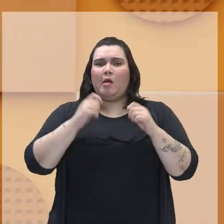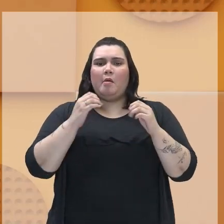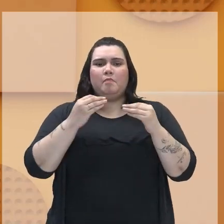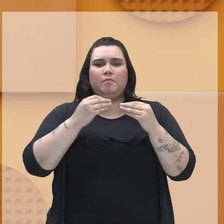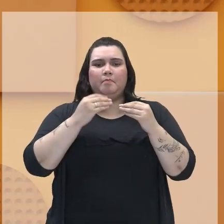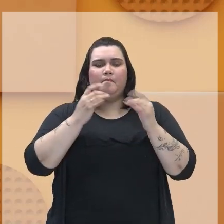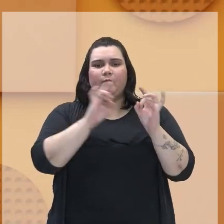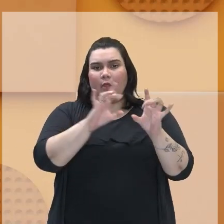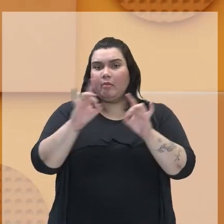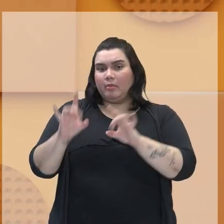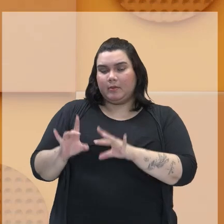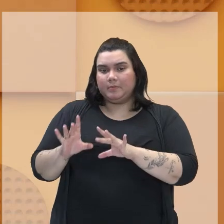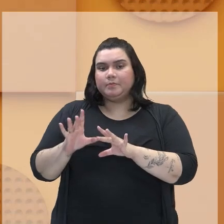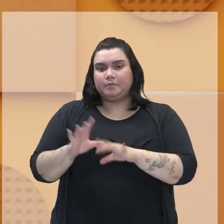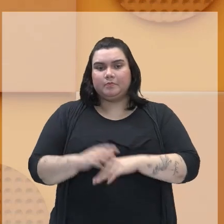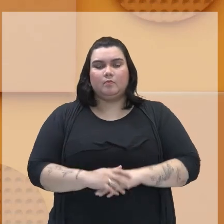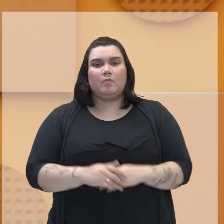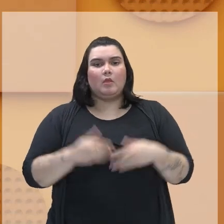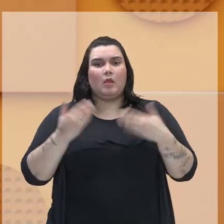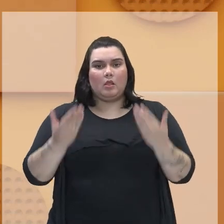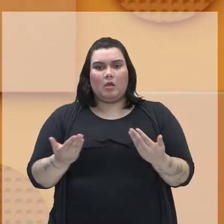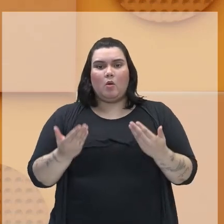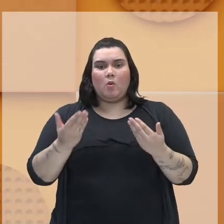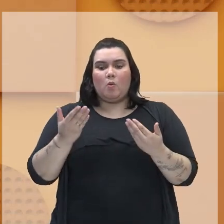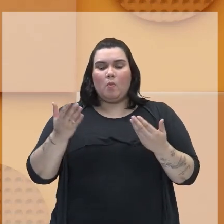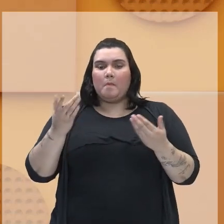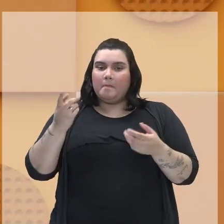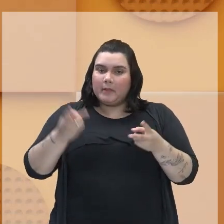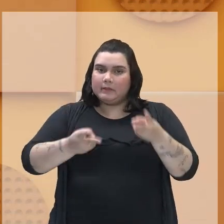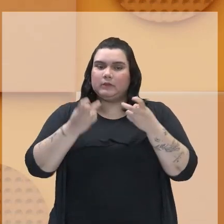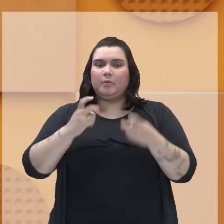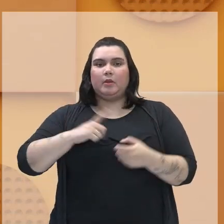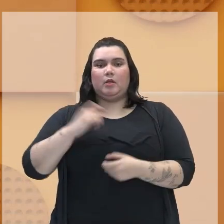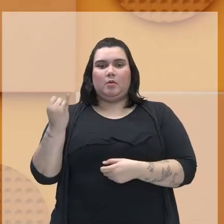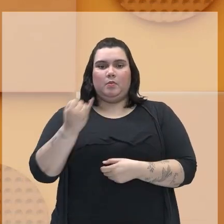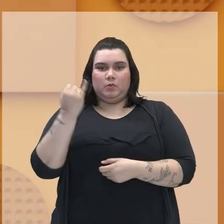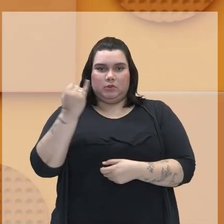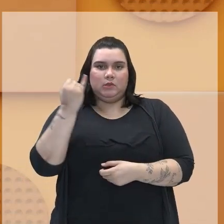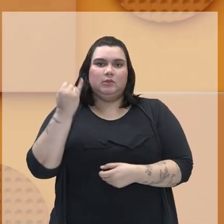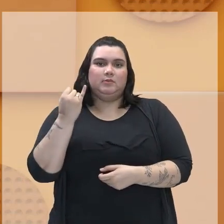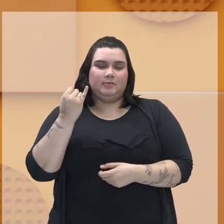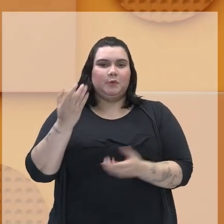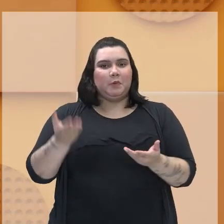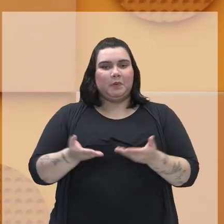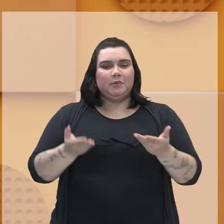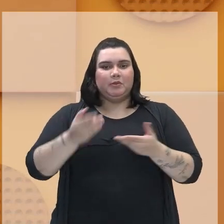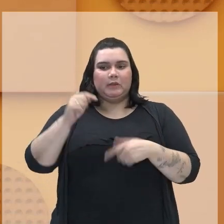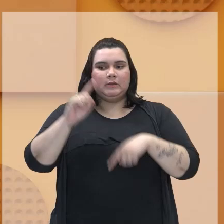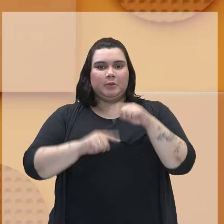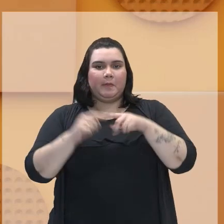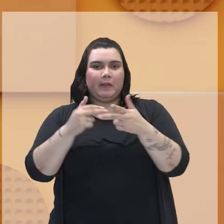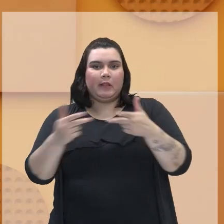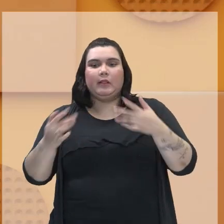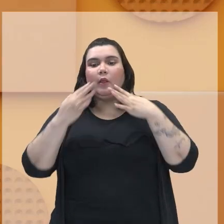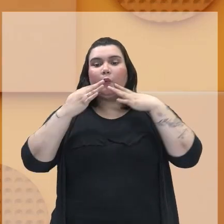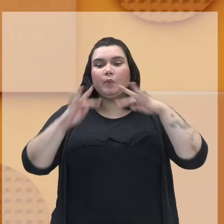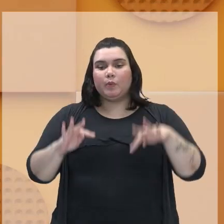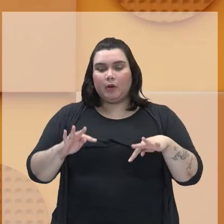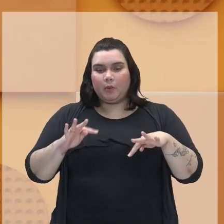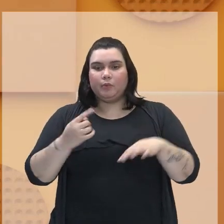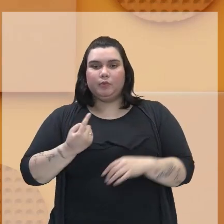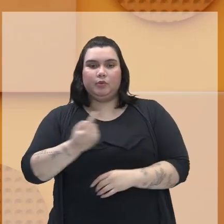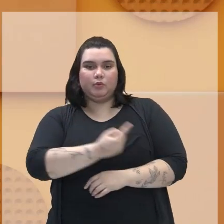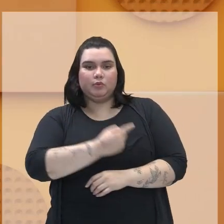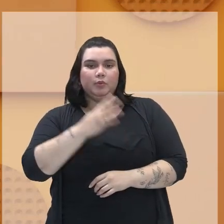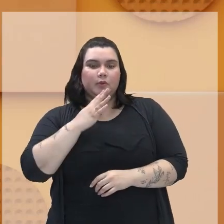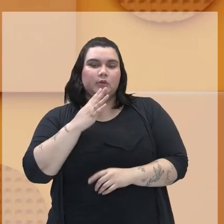hoje que nós temos a importância desses produtos conhecidos como drogas do sertão. São muito antigos e conhecidos por nós e